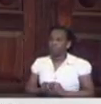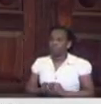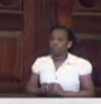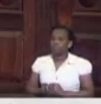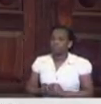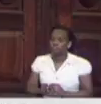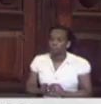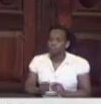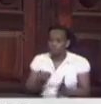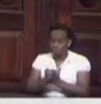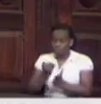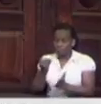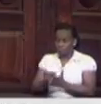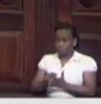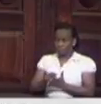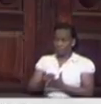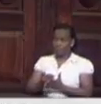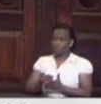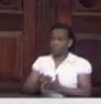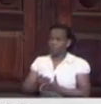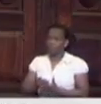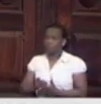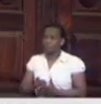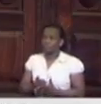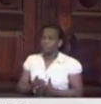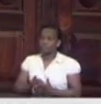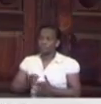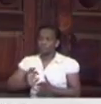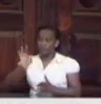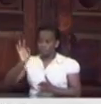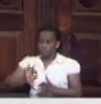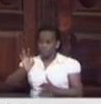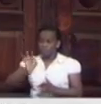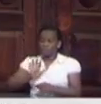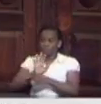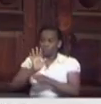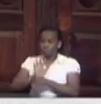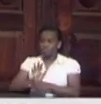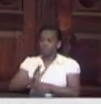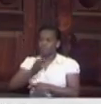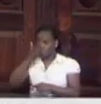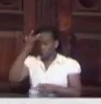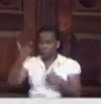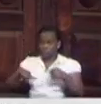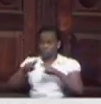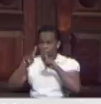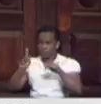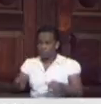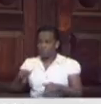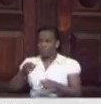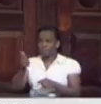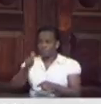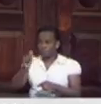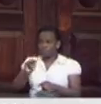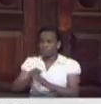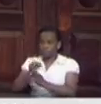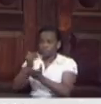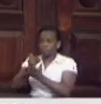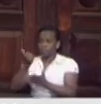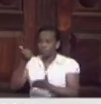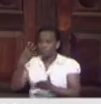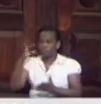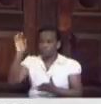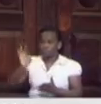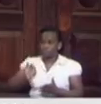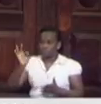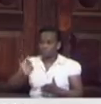A majoração da alíquota de contribuição previdenciária do servidor de 11% para 14%. Isso